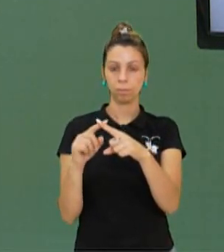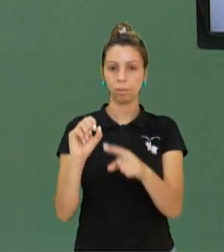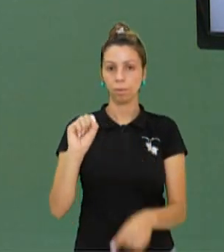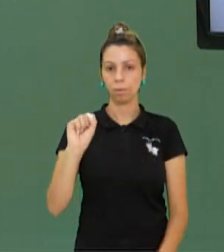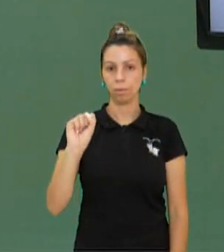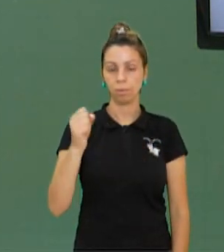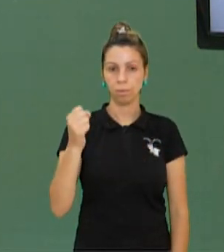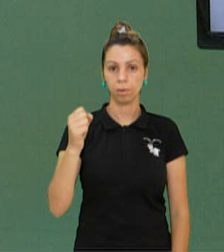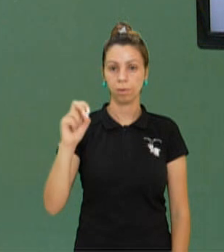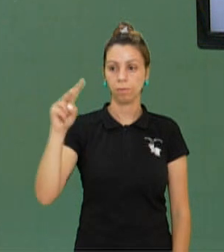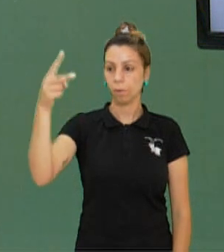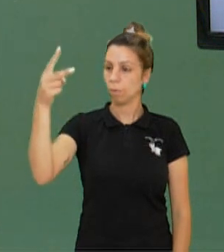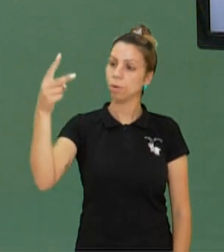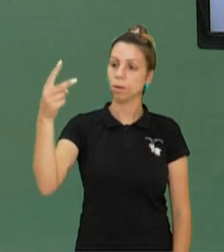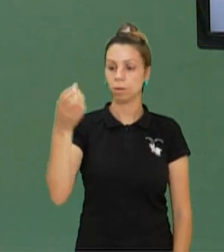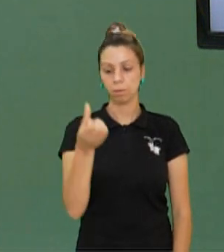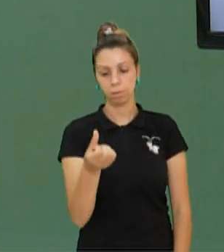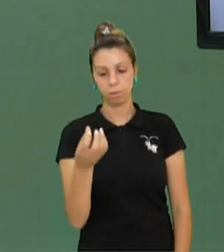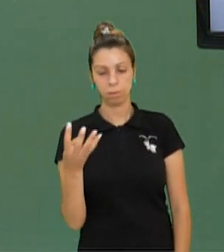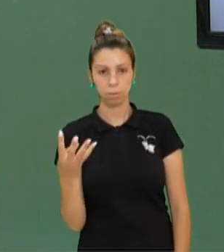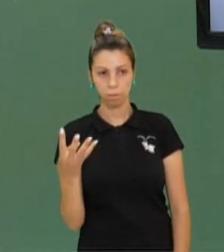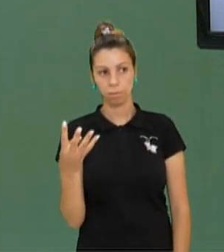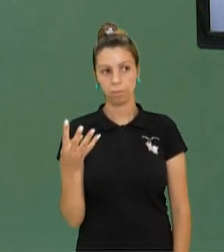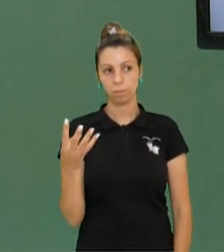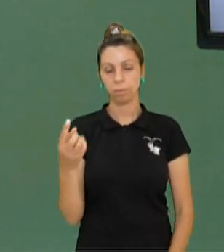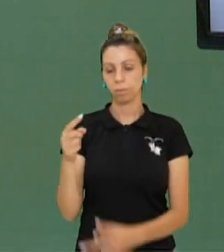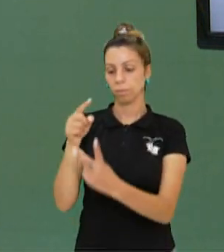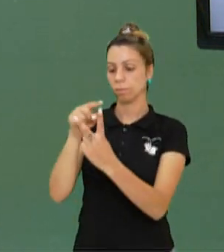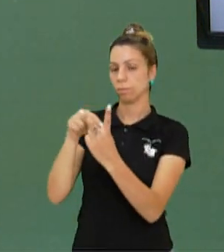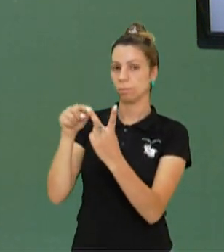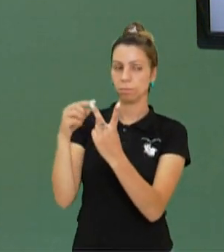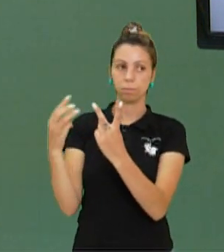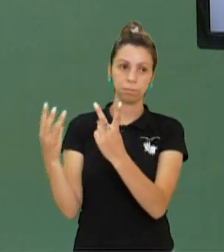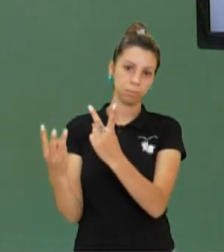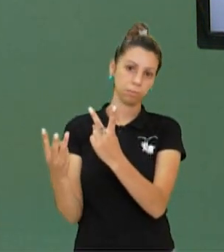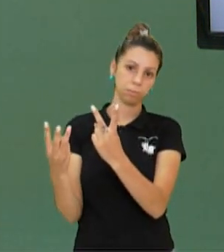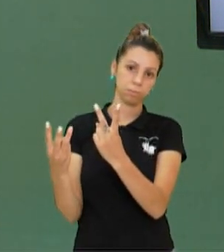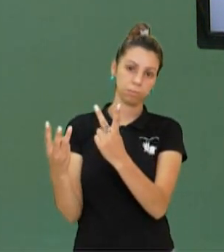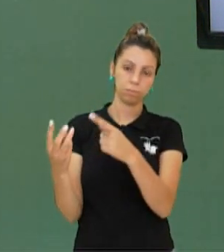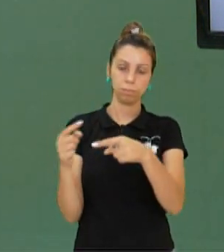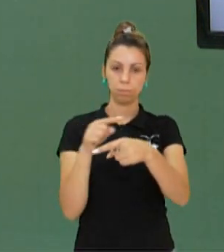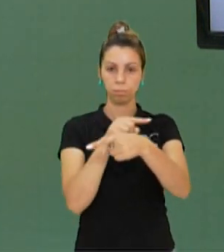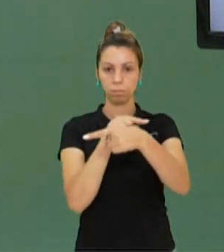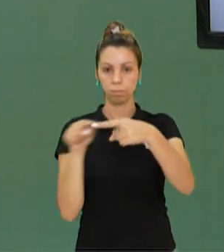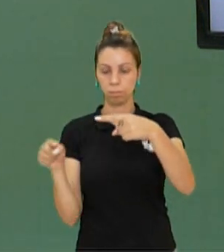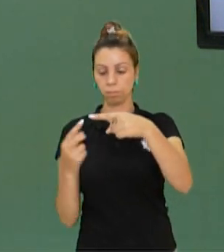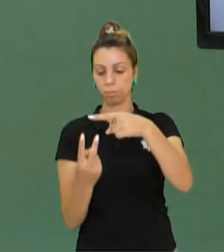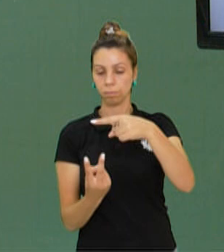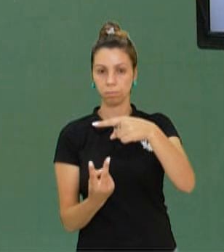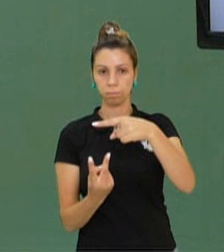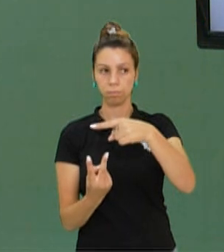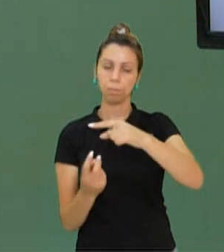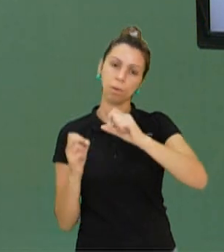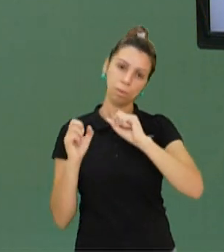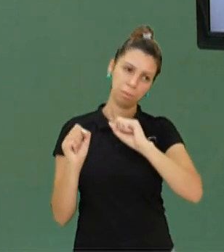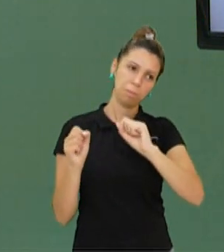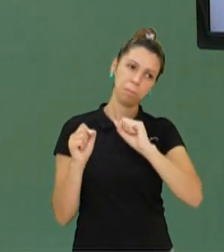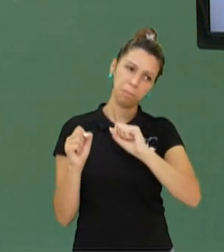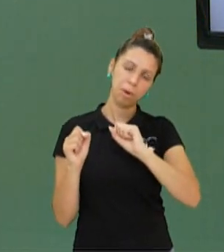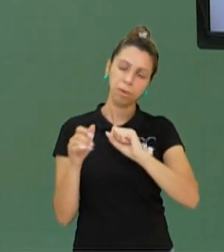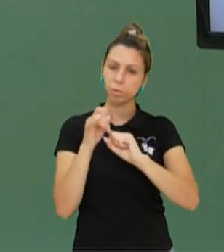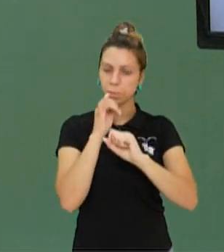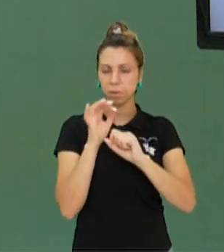quadrado, 64, raiz de 3 sobre 2. Posso cancelar,